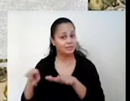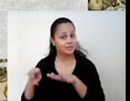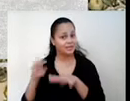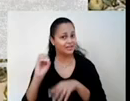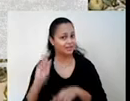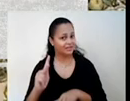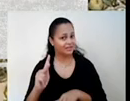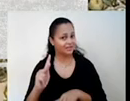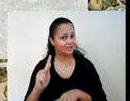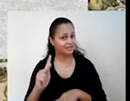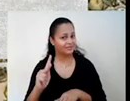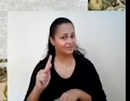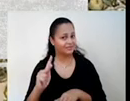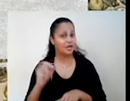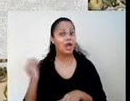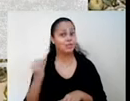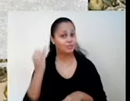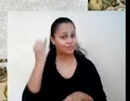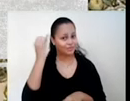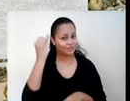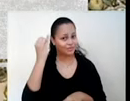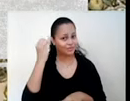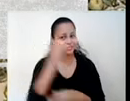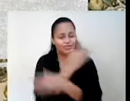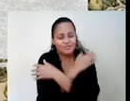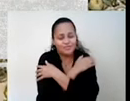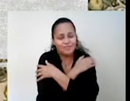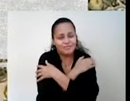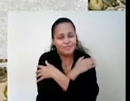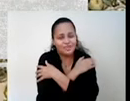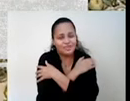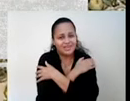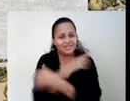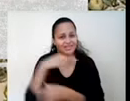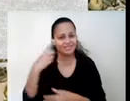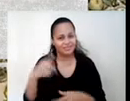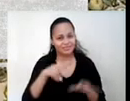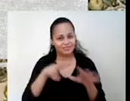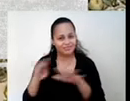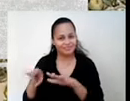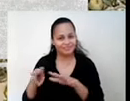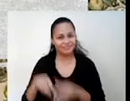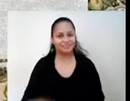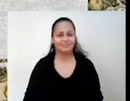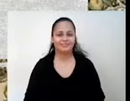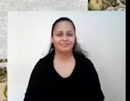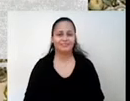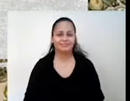semanais, ok? Muito importante. Um abraço a todos e até semana que vem.